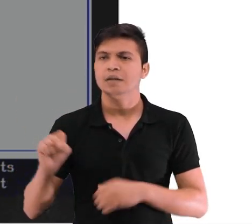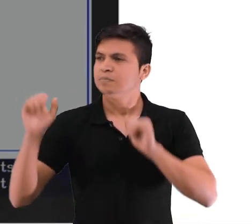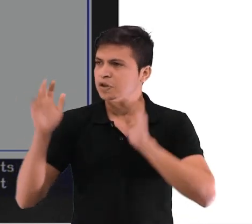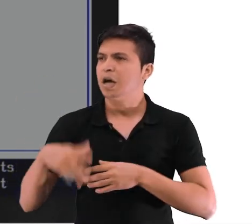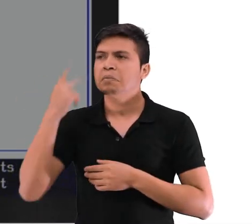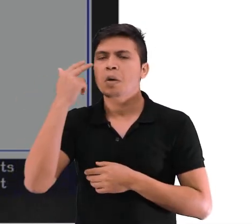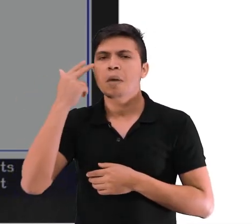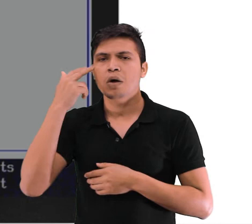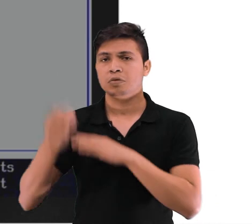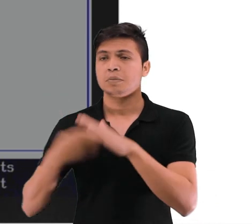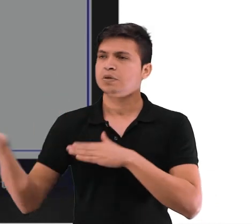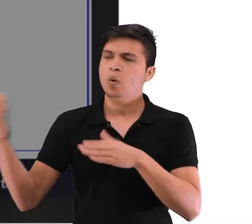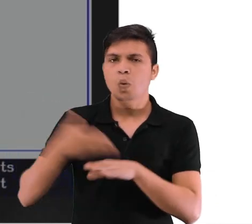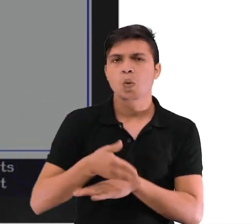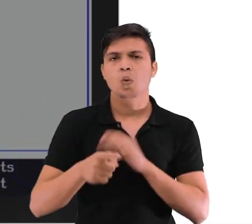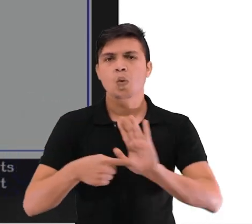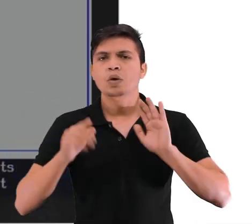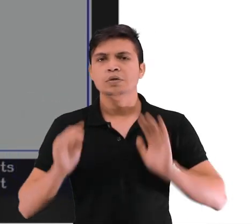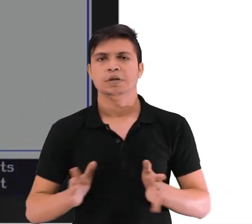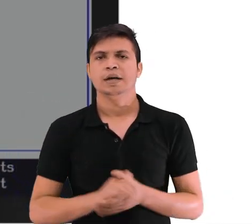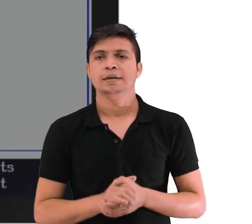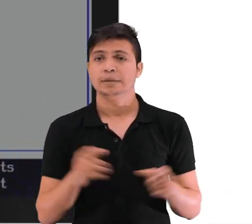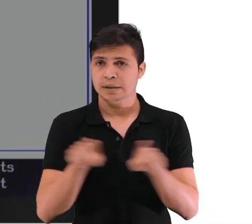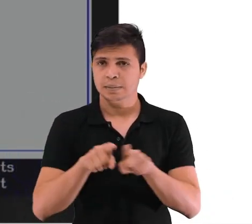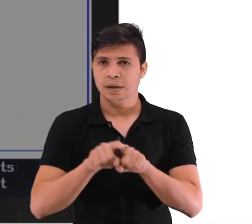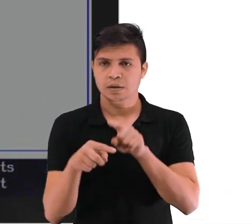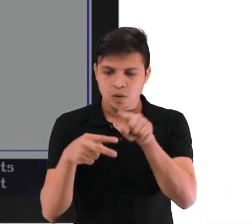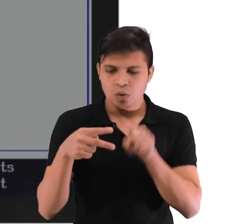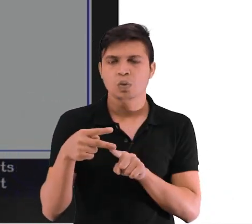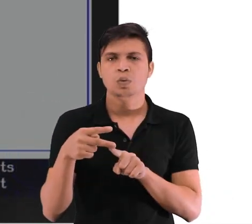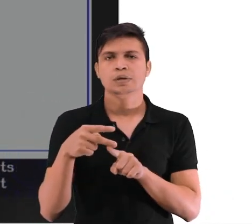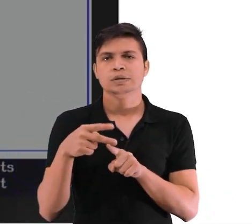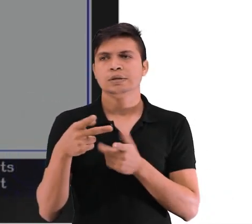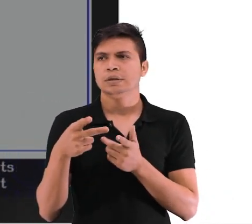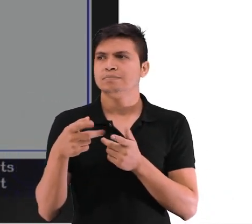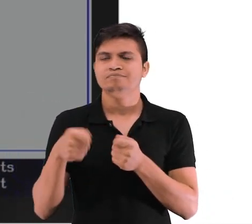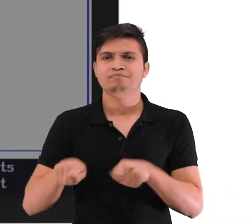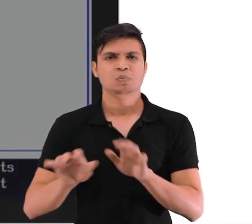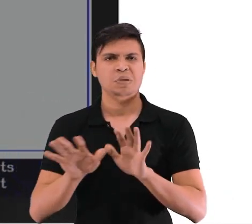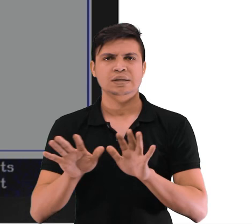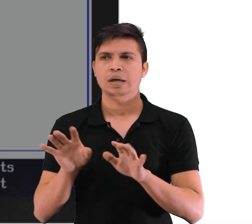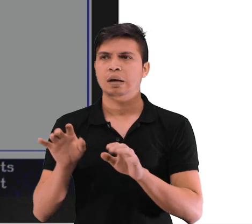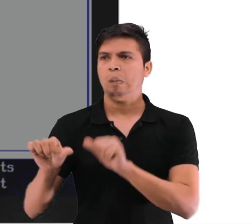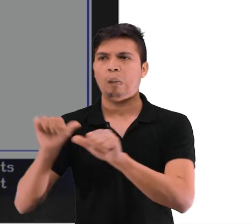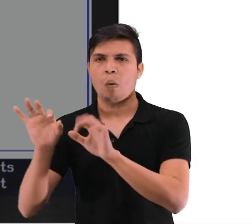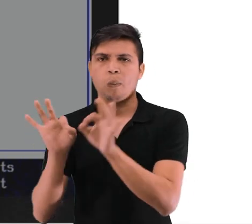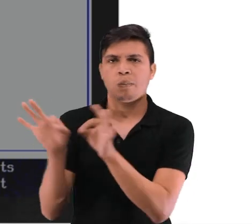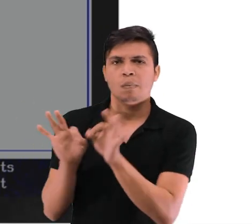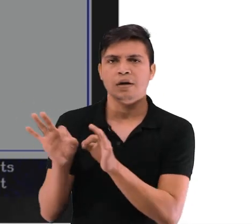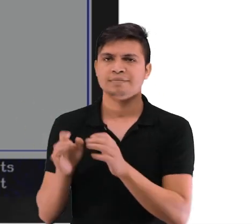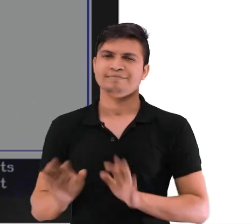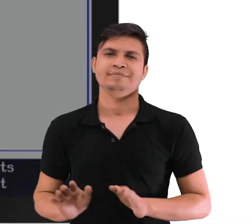fábrica. E essas outras duas opções vocês não vão precisar mexer. Essa sequência de